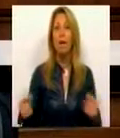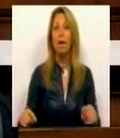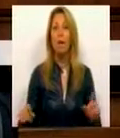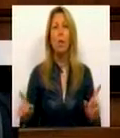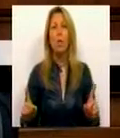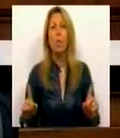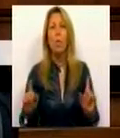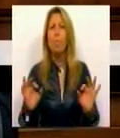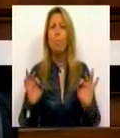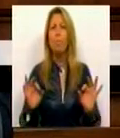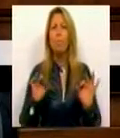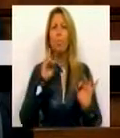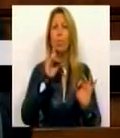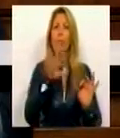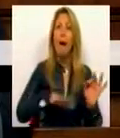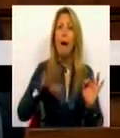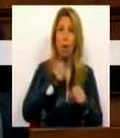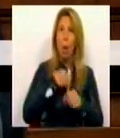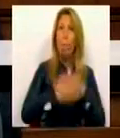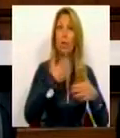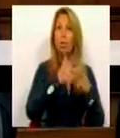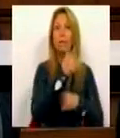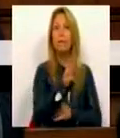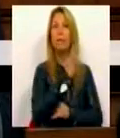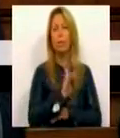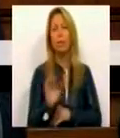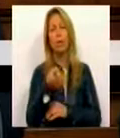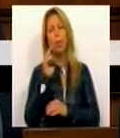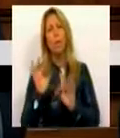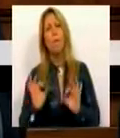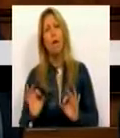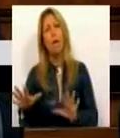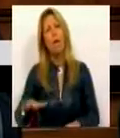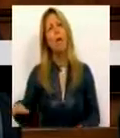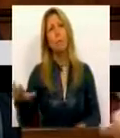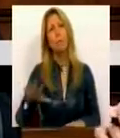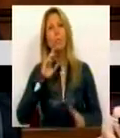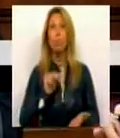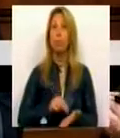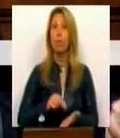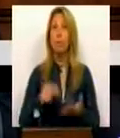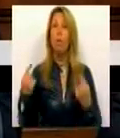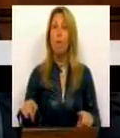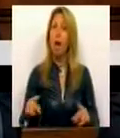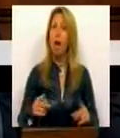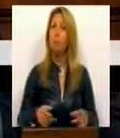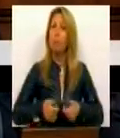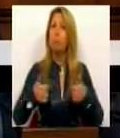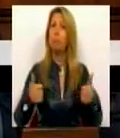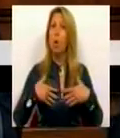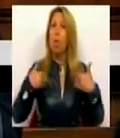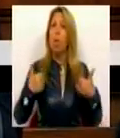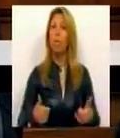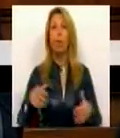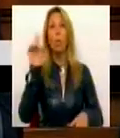não ainda num plano plenamente operacional, mas claramente um plano em que temos uma posição confortável de